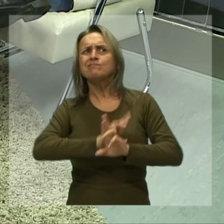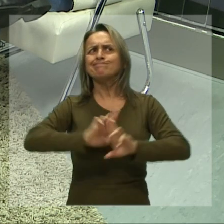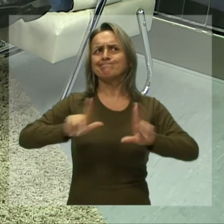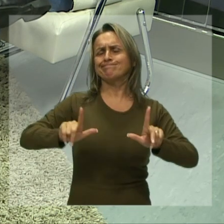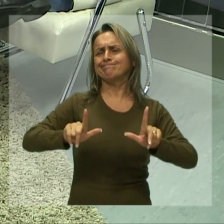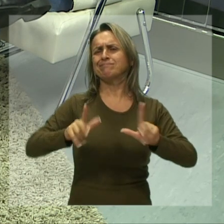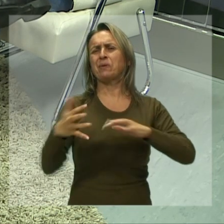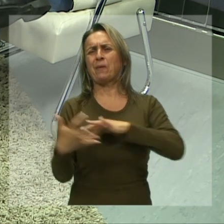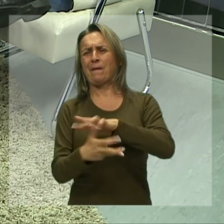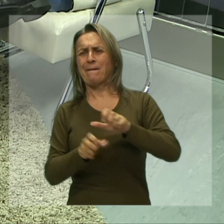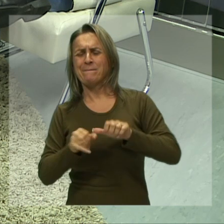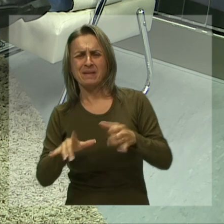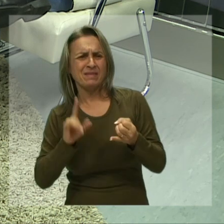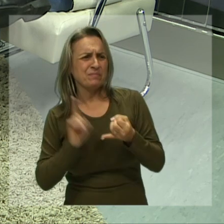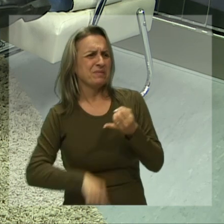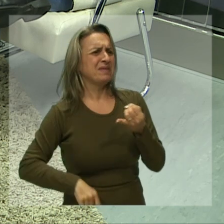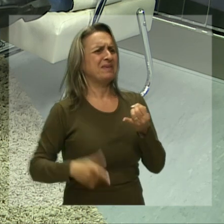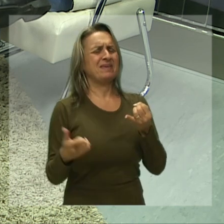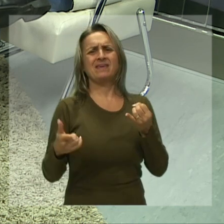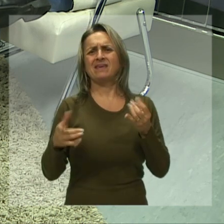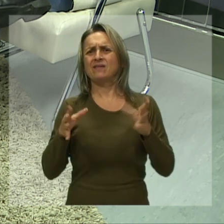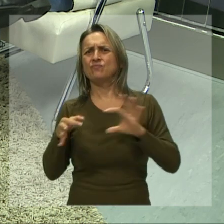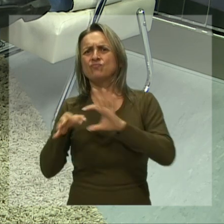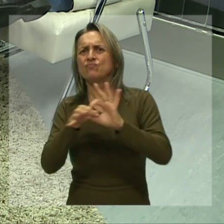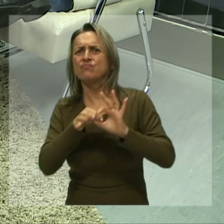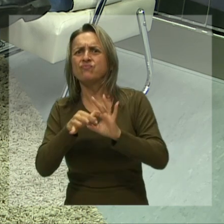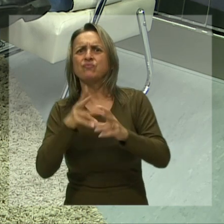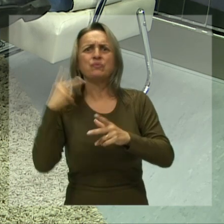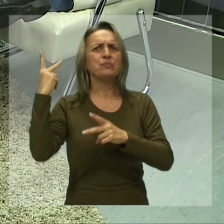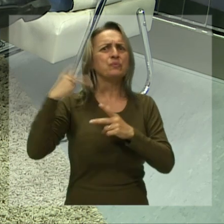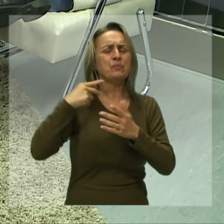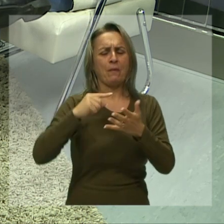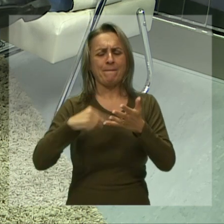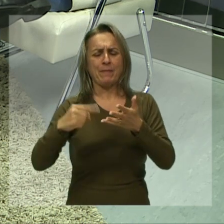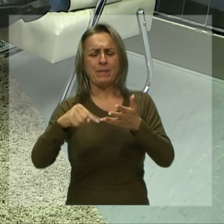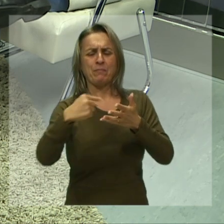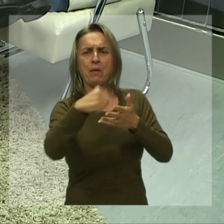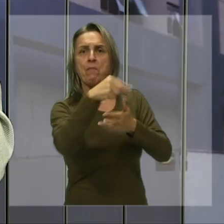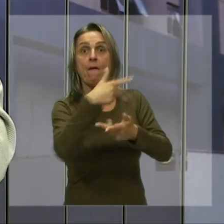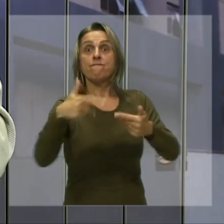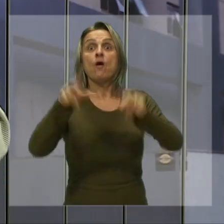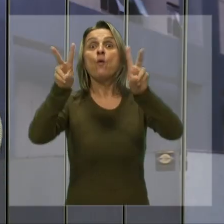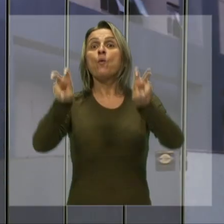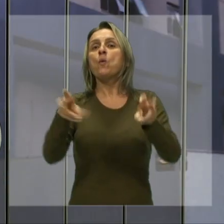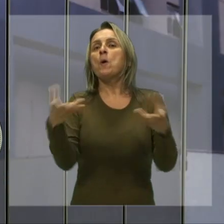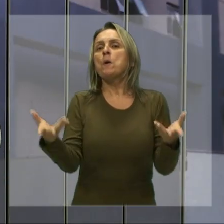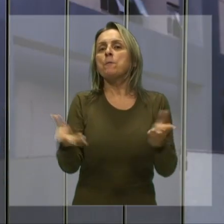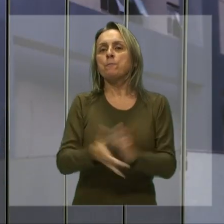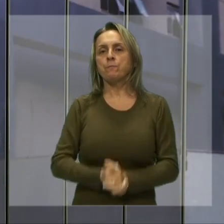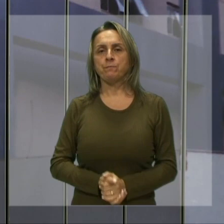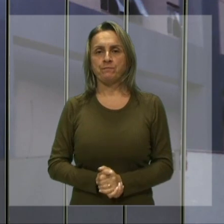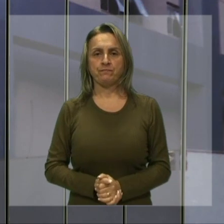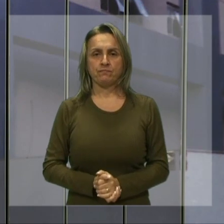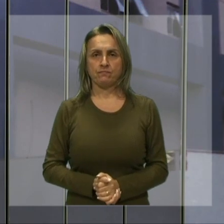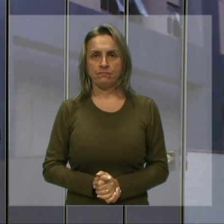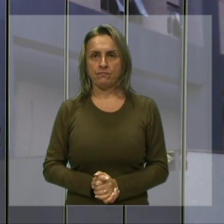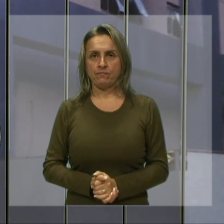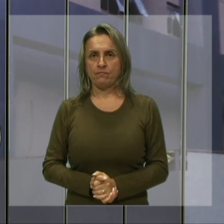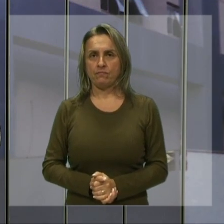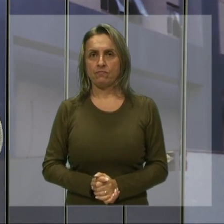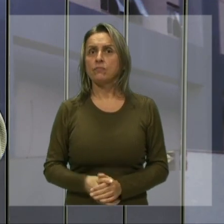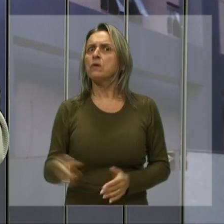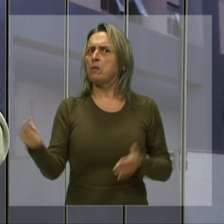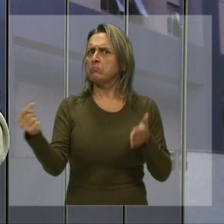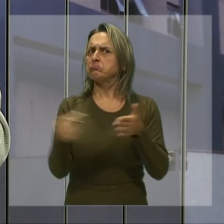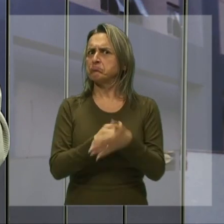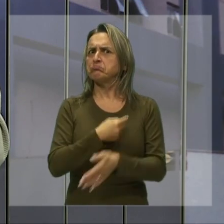né? Pandemia, polarização política e diversas situações que o município passa? A tua pergunta é bastante interessante, Maurício,